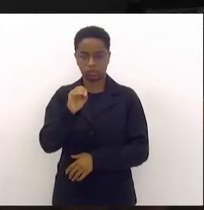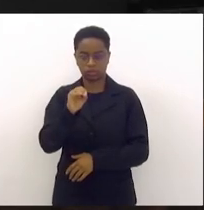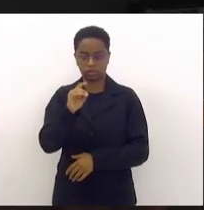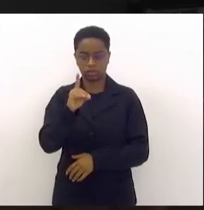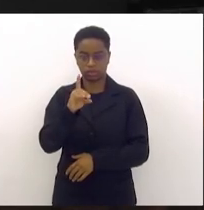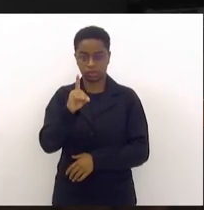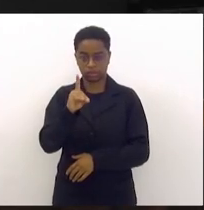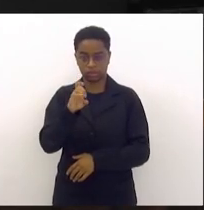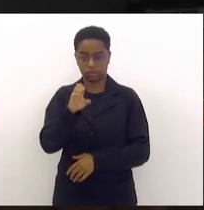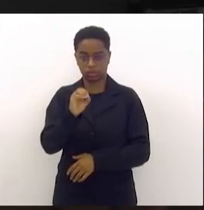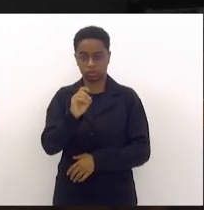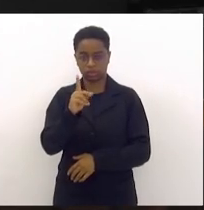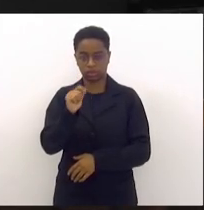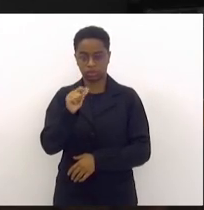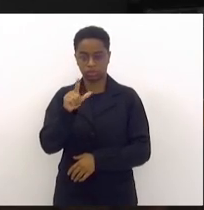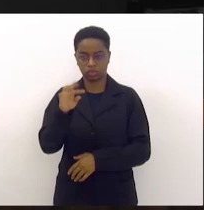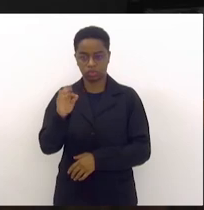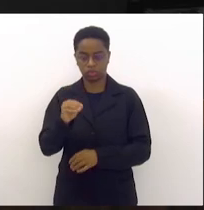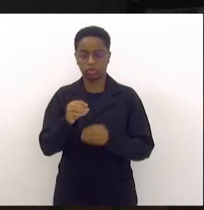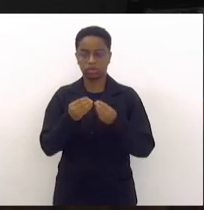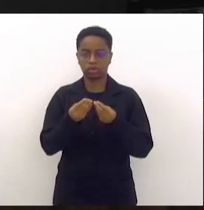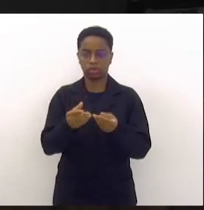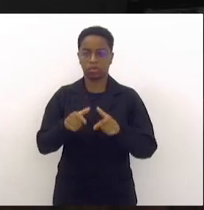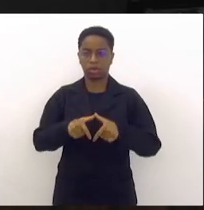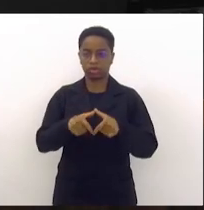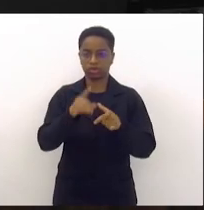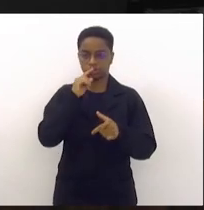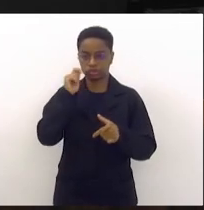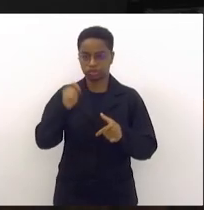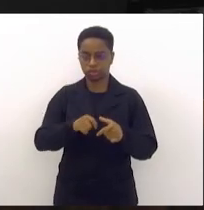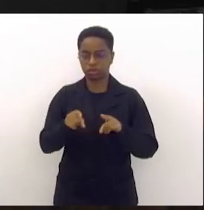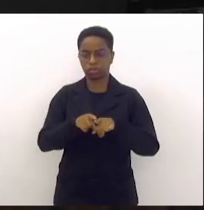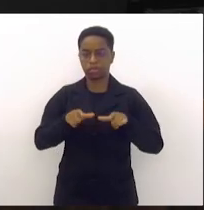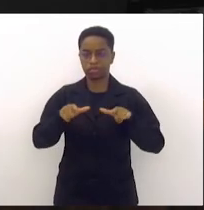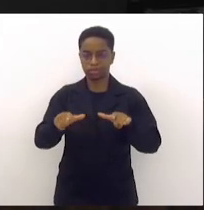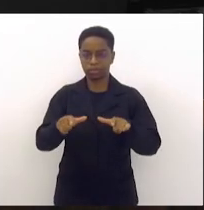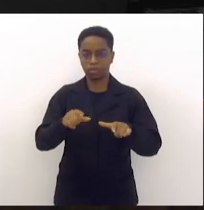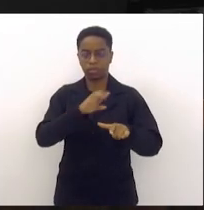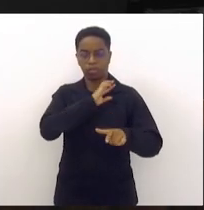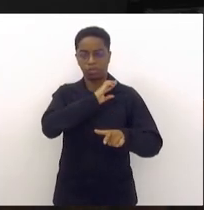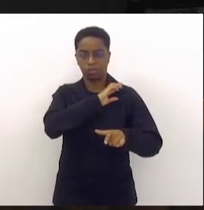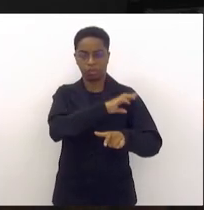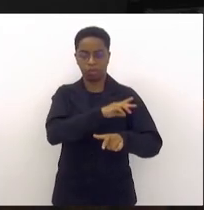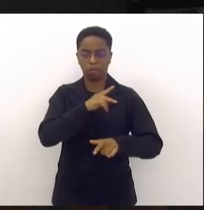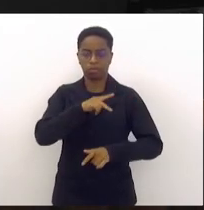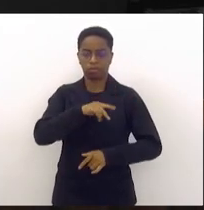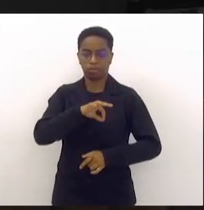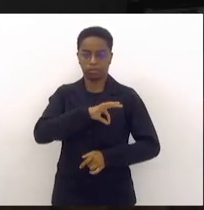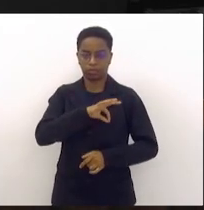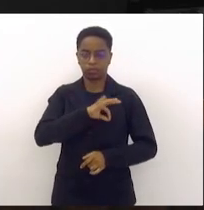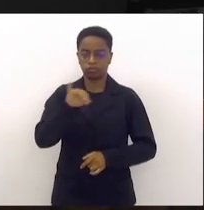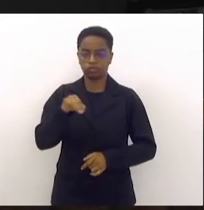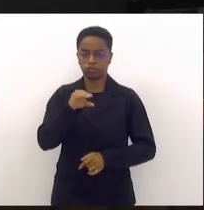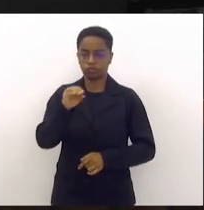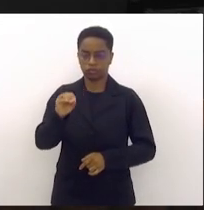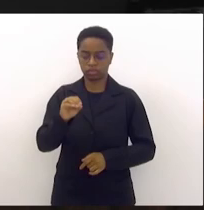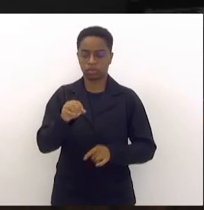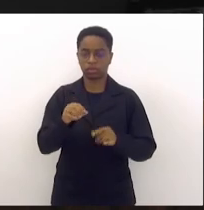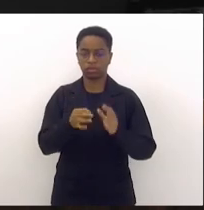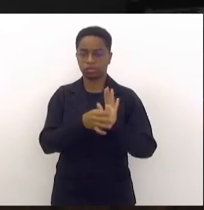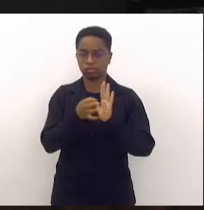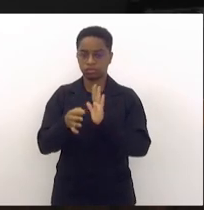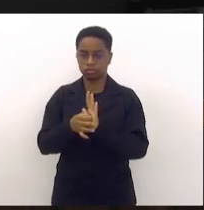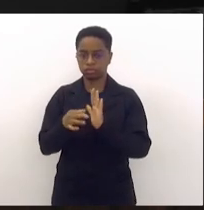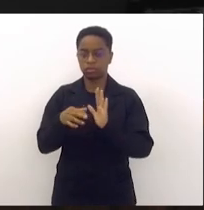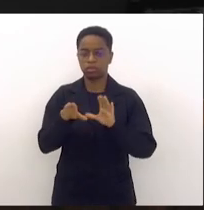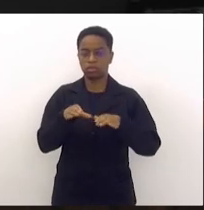concede a medalha Tiradentes, respectivo diploma, ao ilustríssimo capitão PM João Santana Júnior. Parecer da comissão de normas internas,